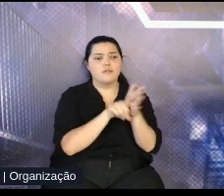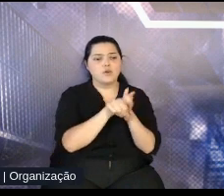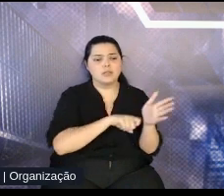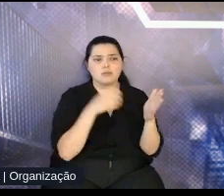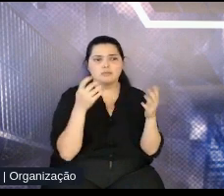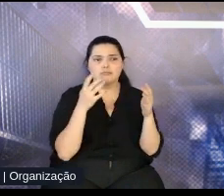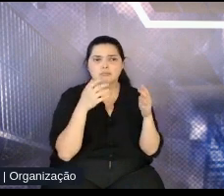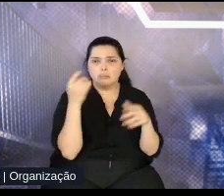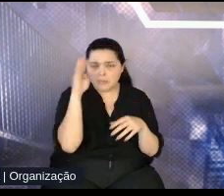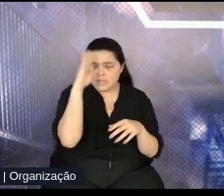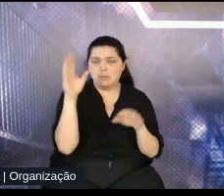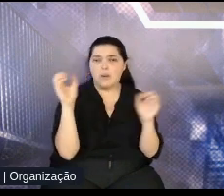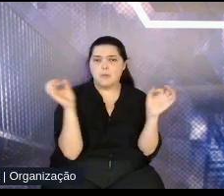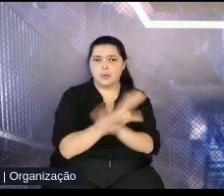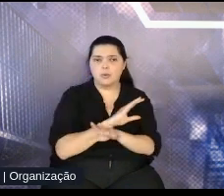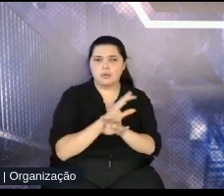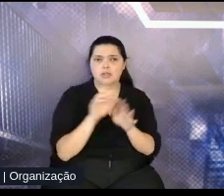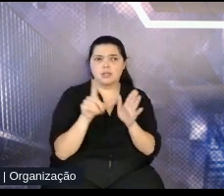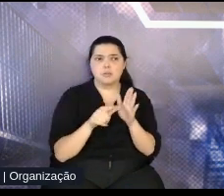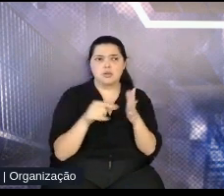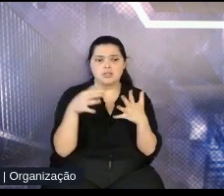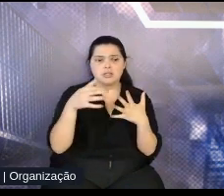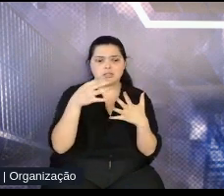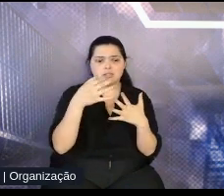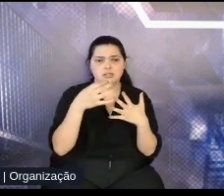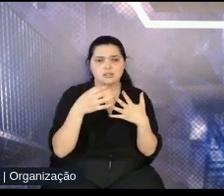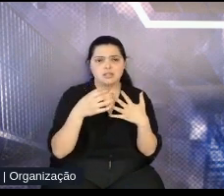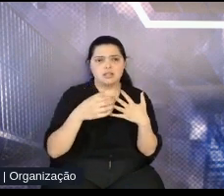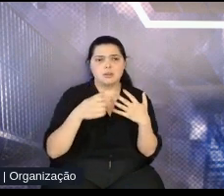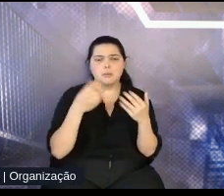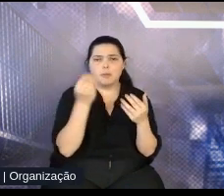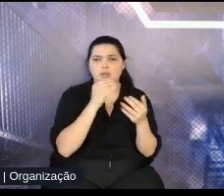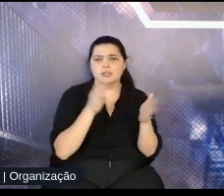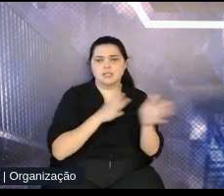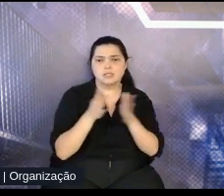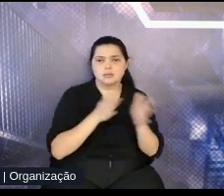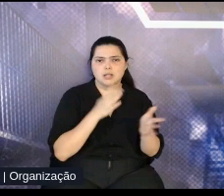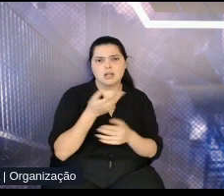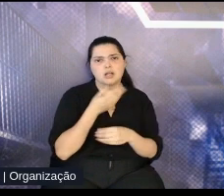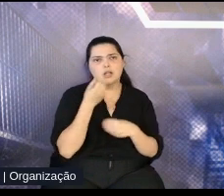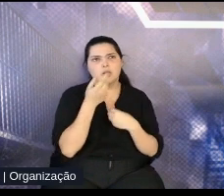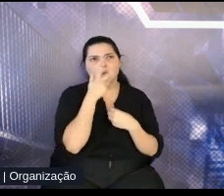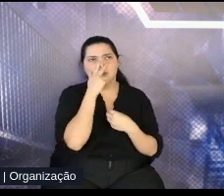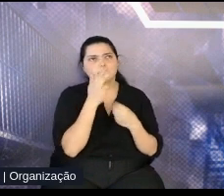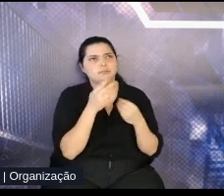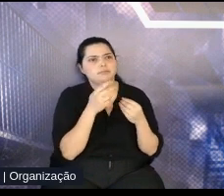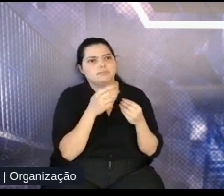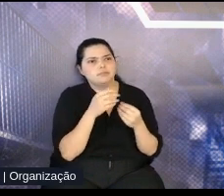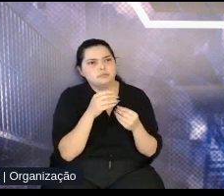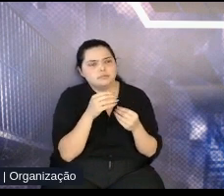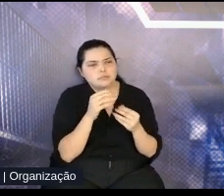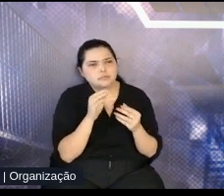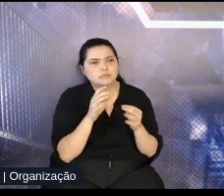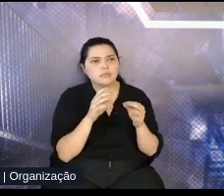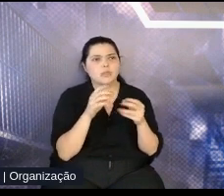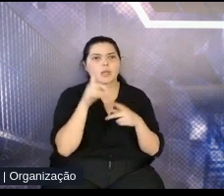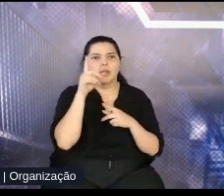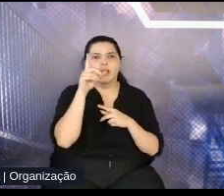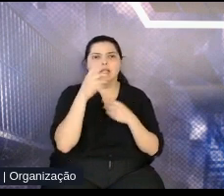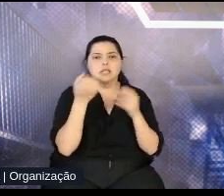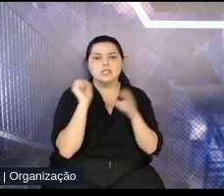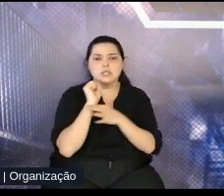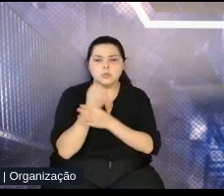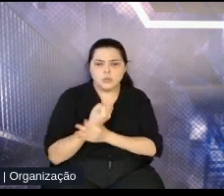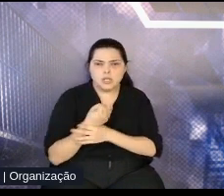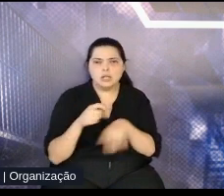que aspectos, eu não diria nem só acessibilidade, mas aspectos como acessibilidade, performance, segurança,